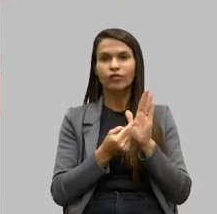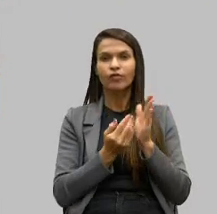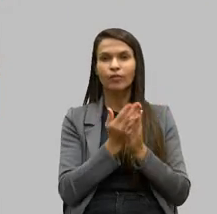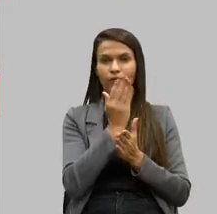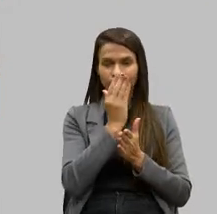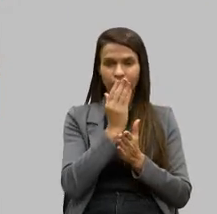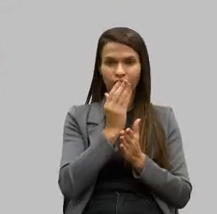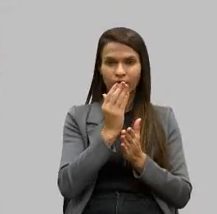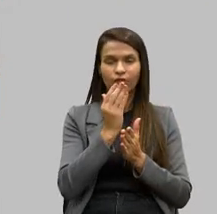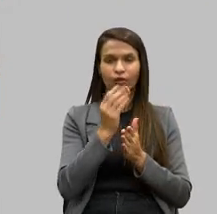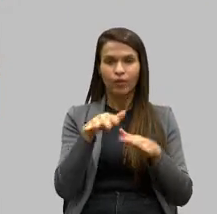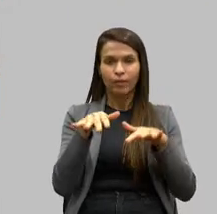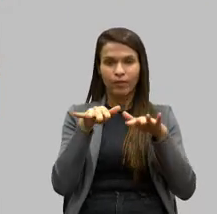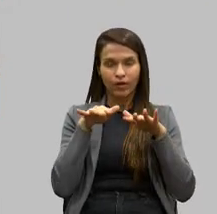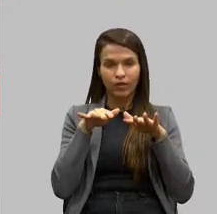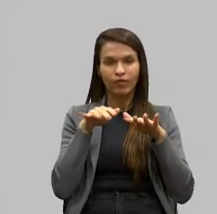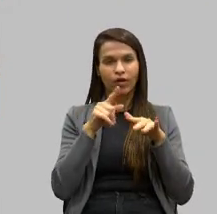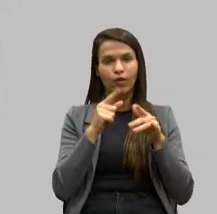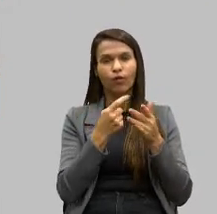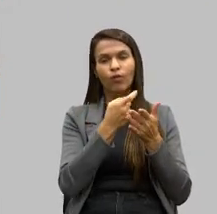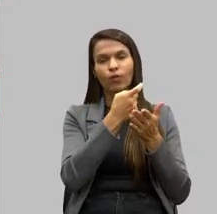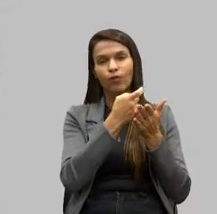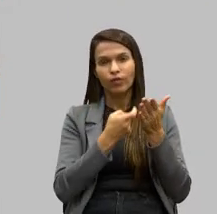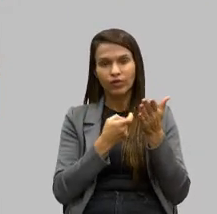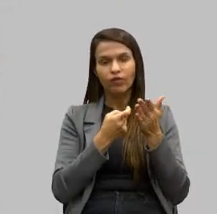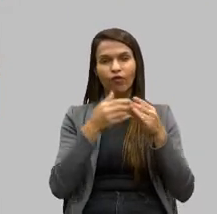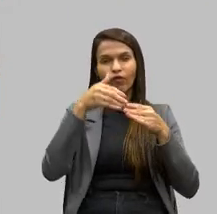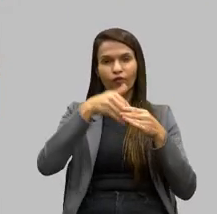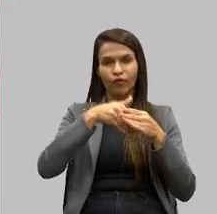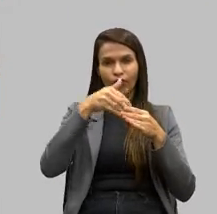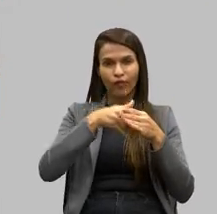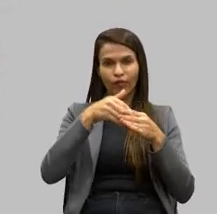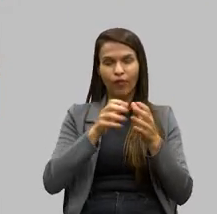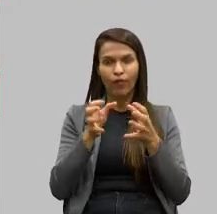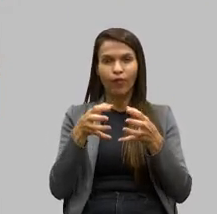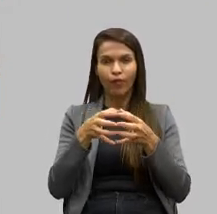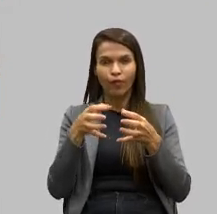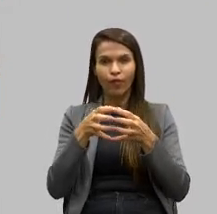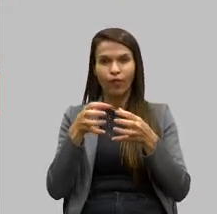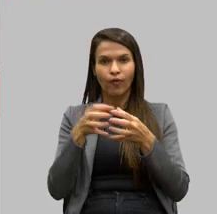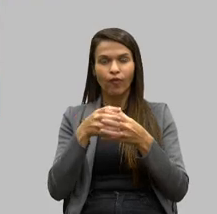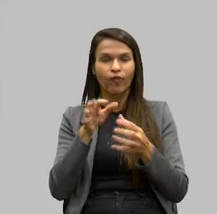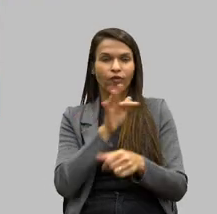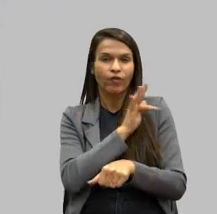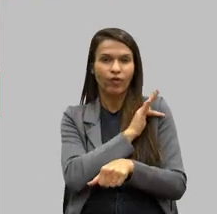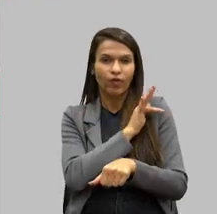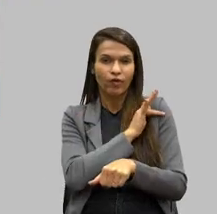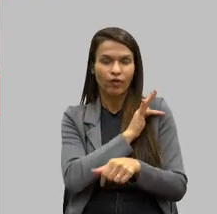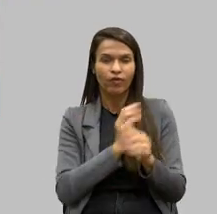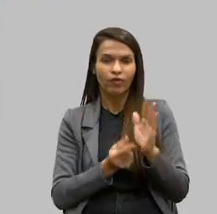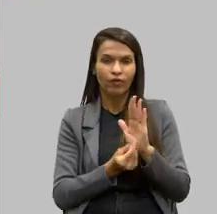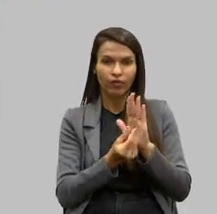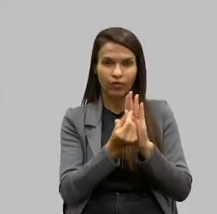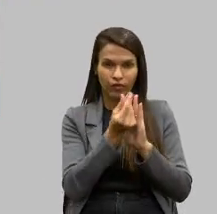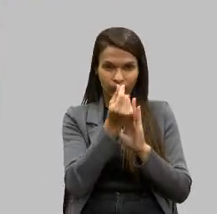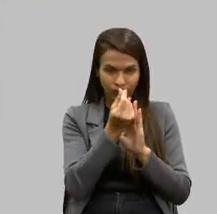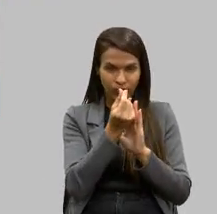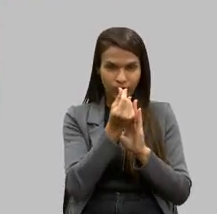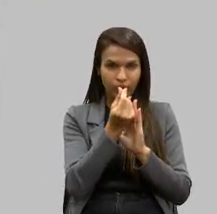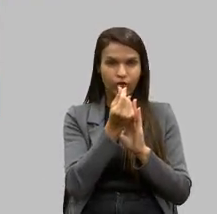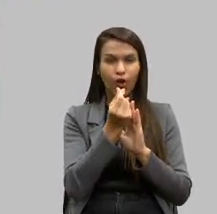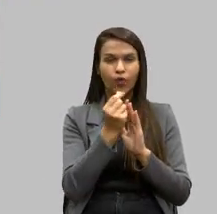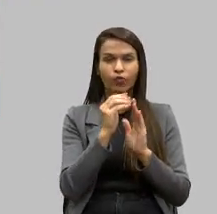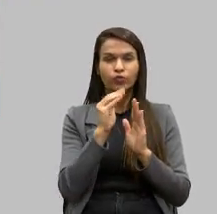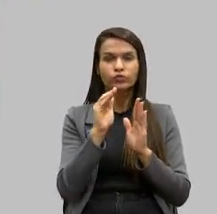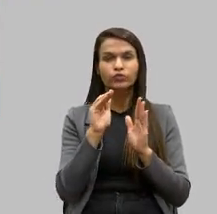no plenário foi o texto votado na Comissão de Fiscalização Financeira e Orçamentária. e toda vírgula,